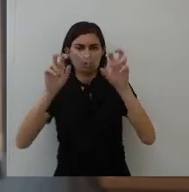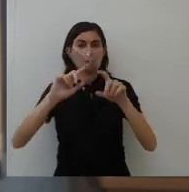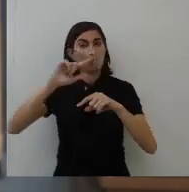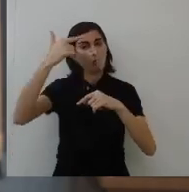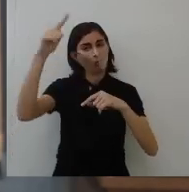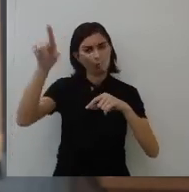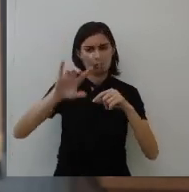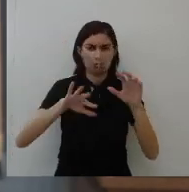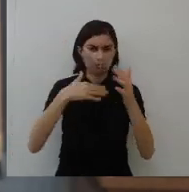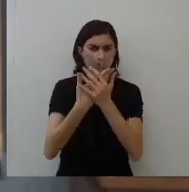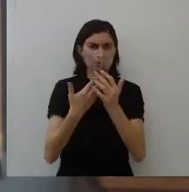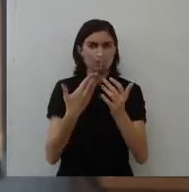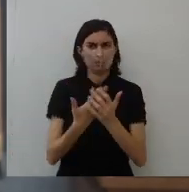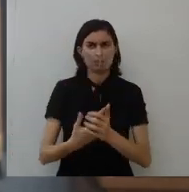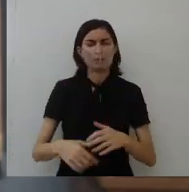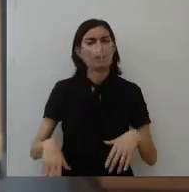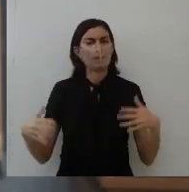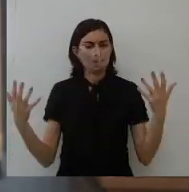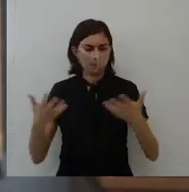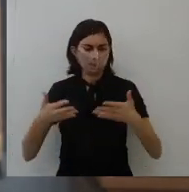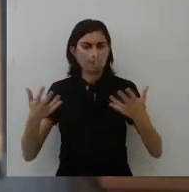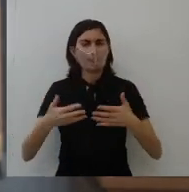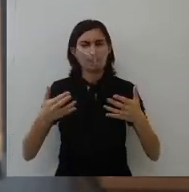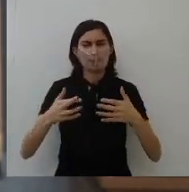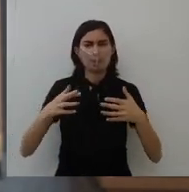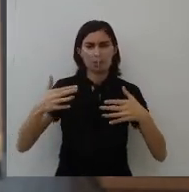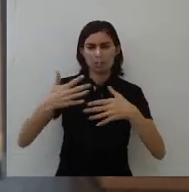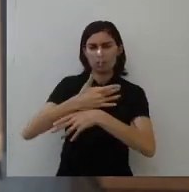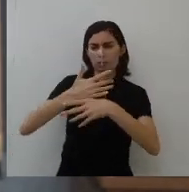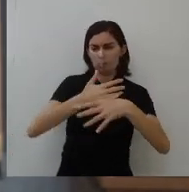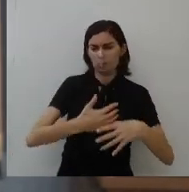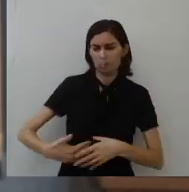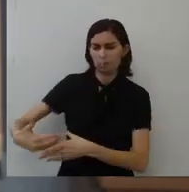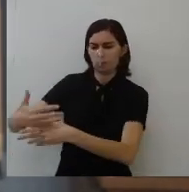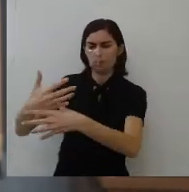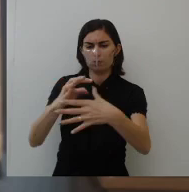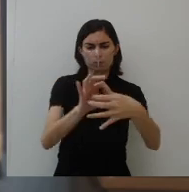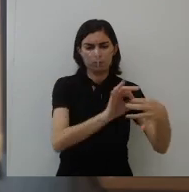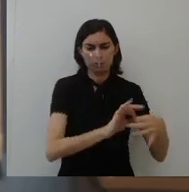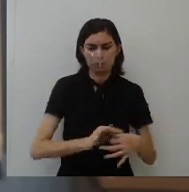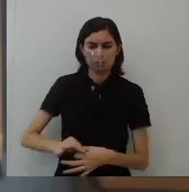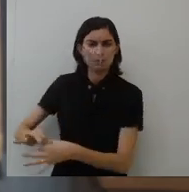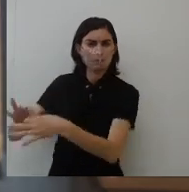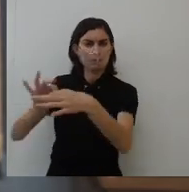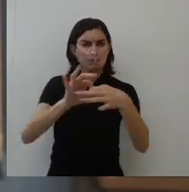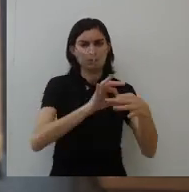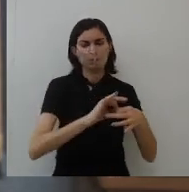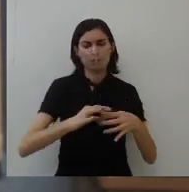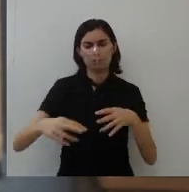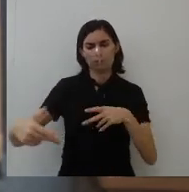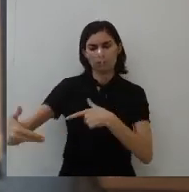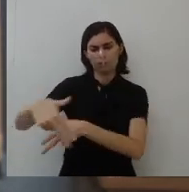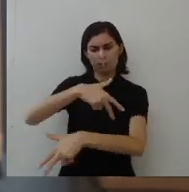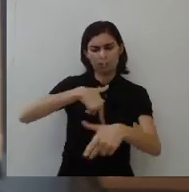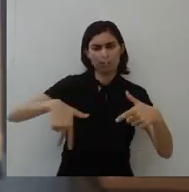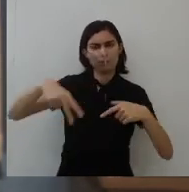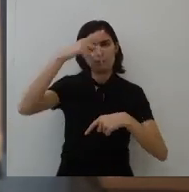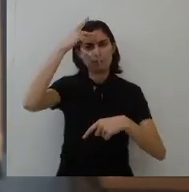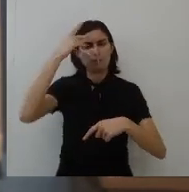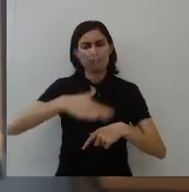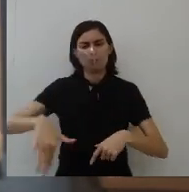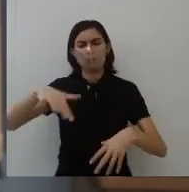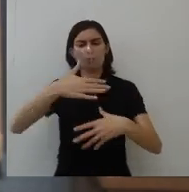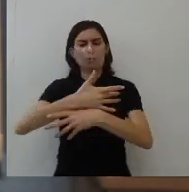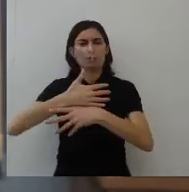outra aula. Então, vamos lá. A rede urbana é essa interligação do fluxo ou da migração de pessoas, né? A forma como as